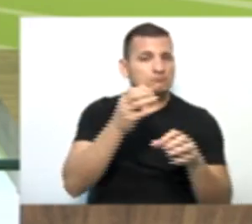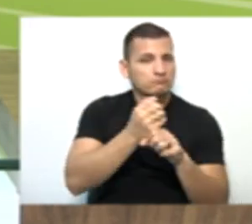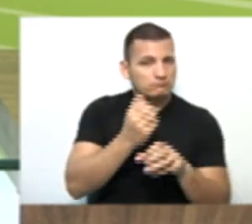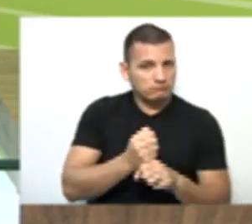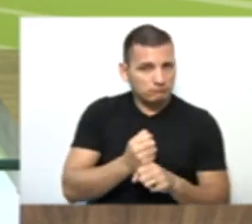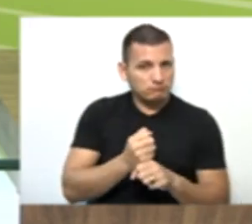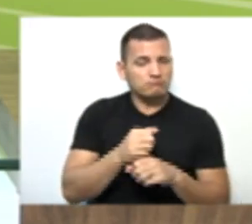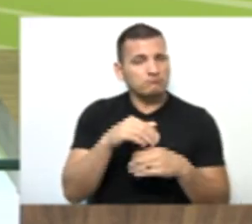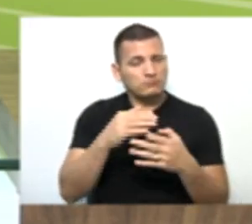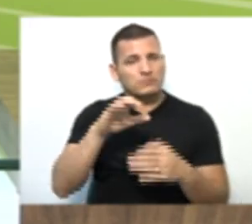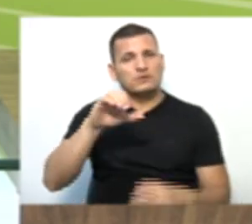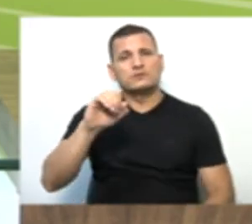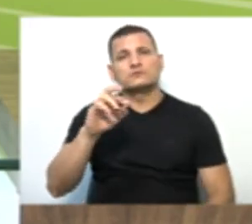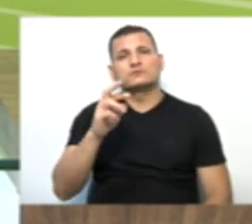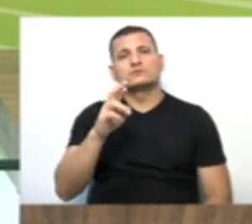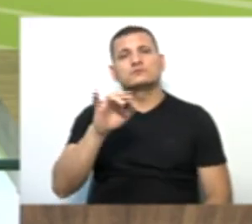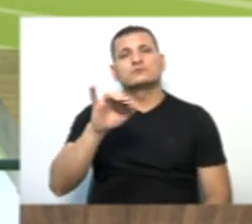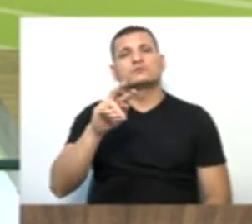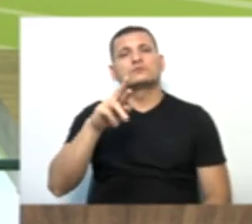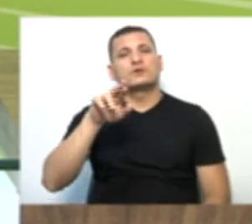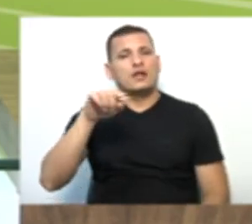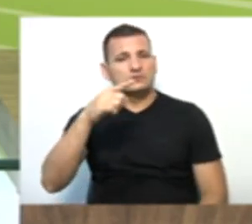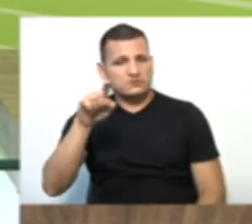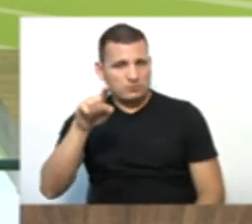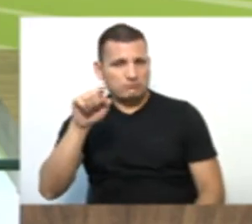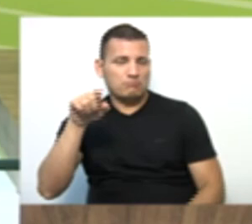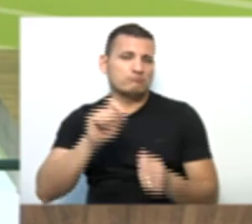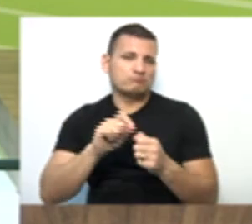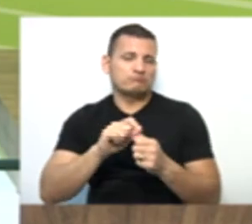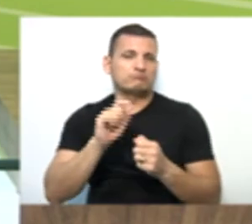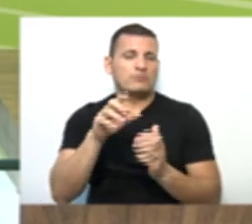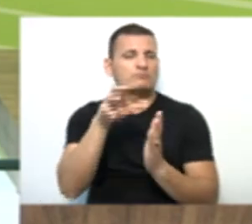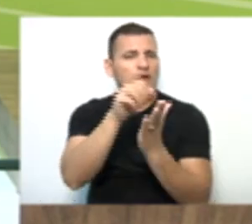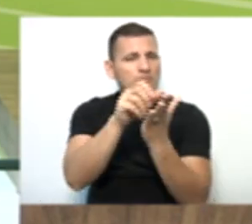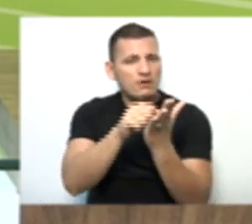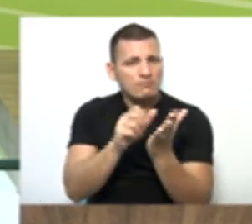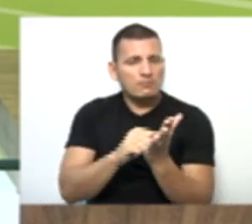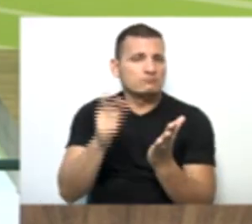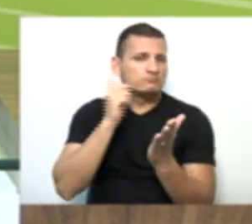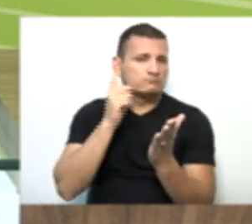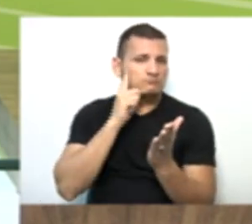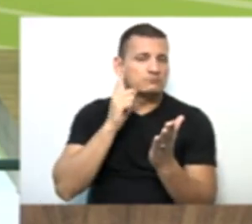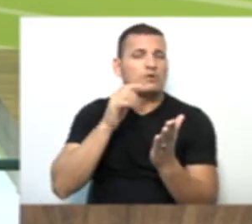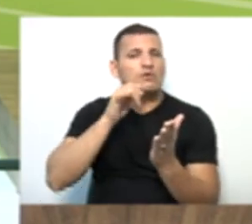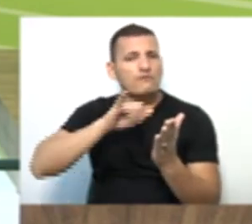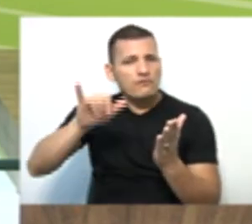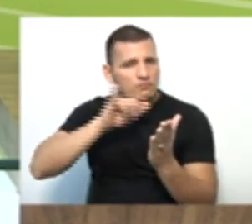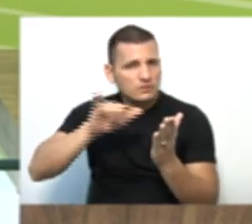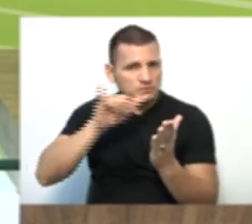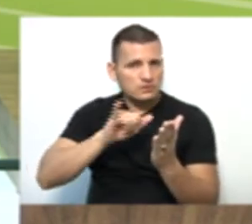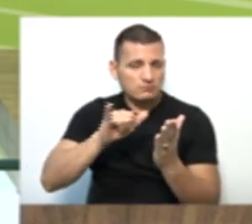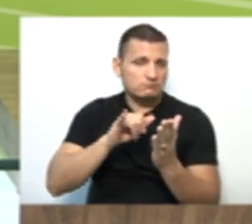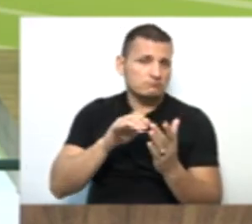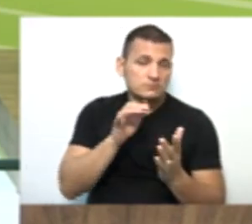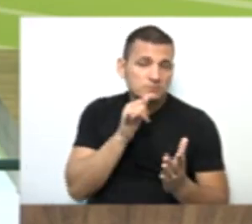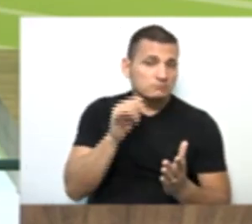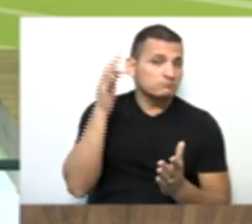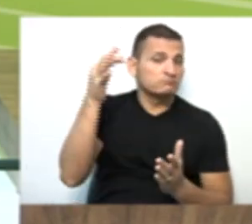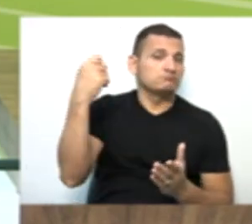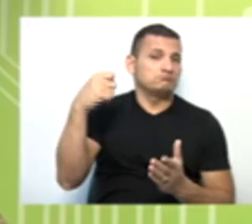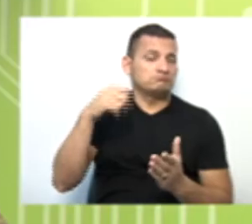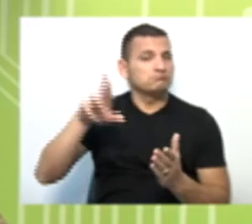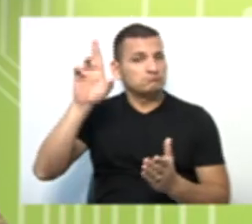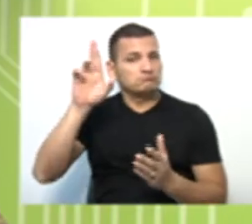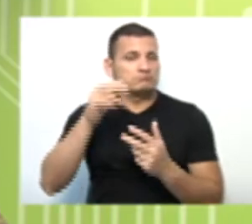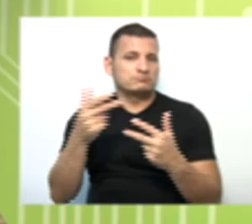que a escrituração contábil faz. Ela registra o dia a dia, gerando informação para a tomada de decisões.